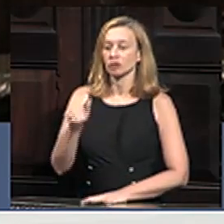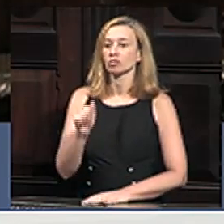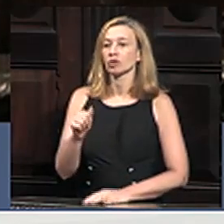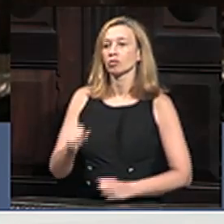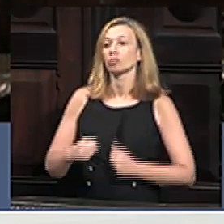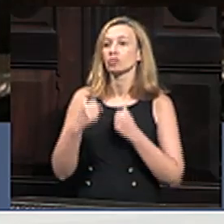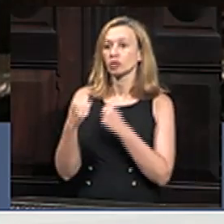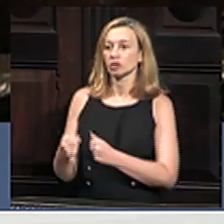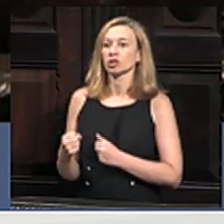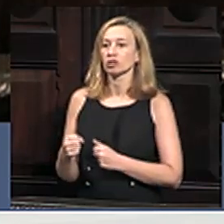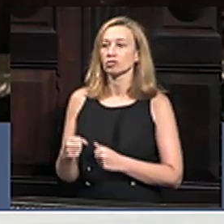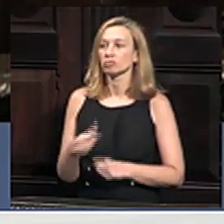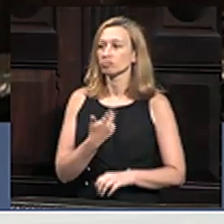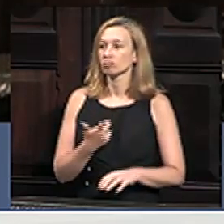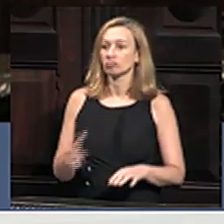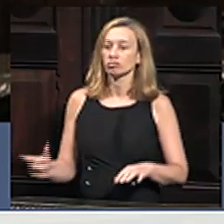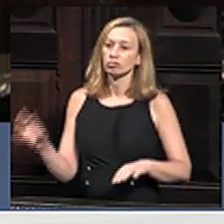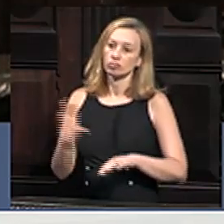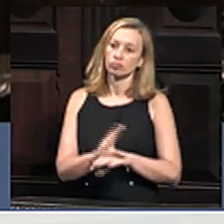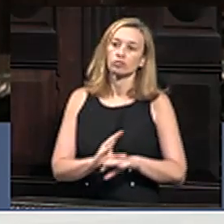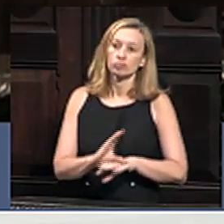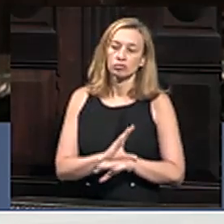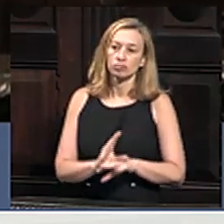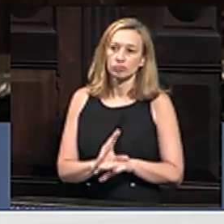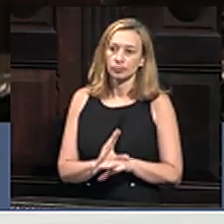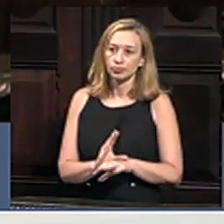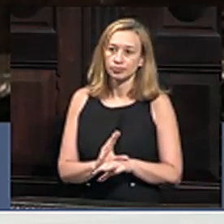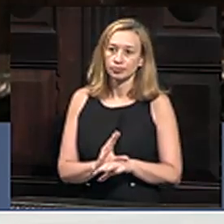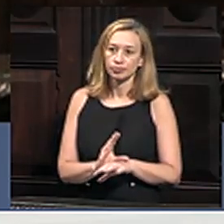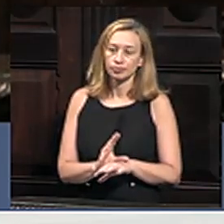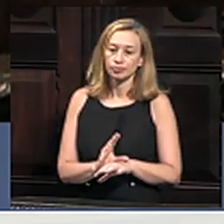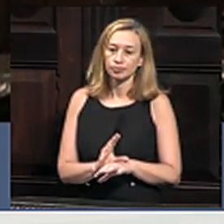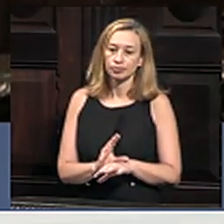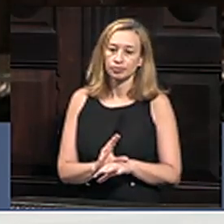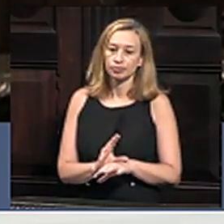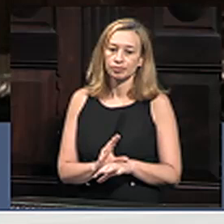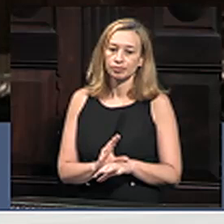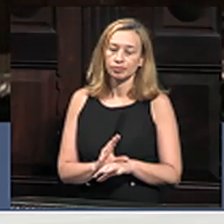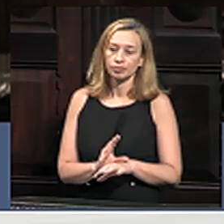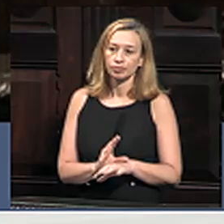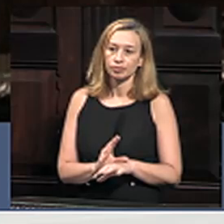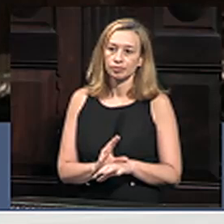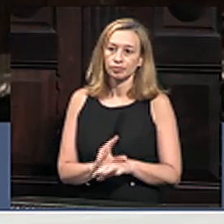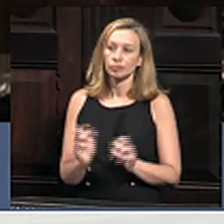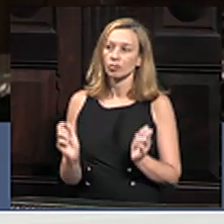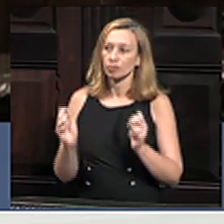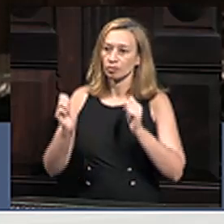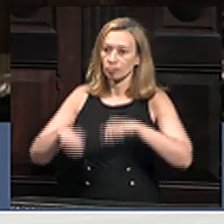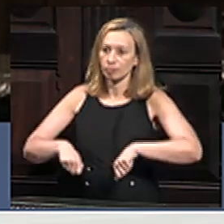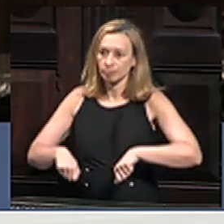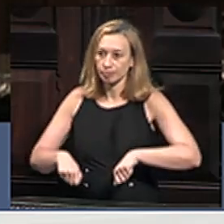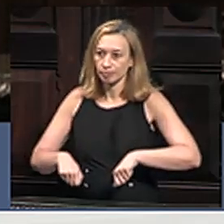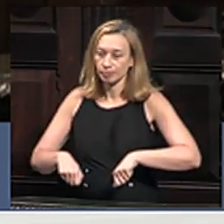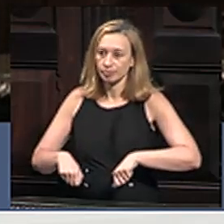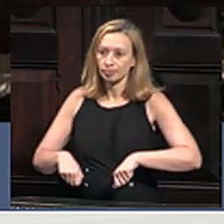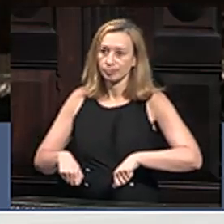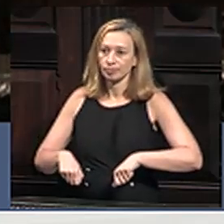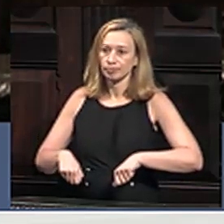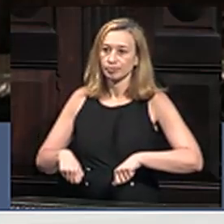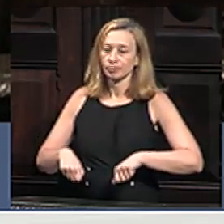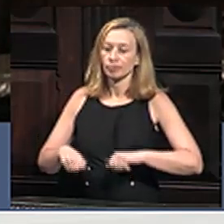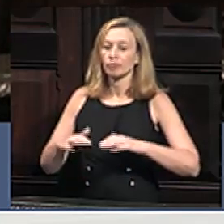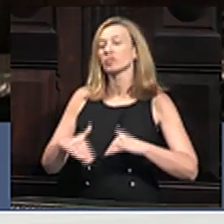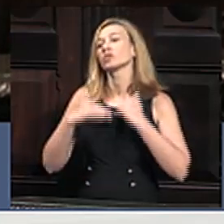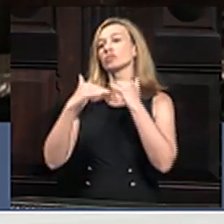Não está na Constituição o deferimento de competência ao